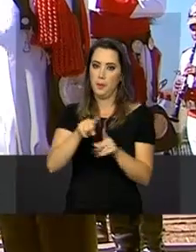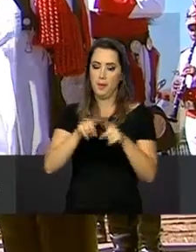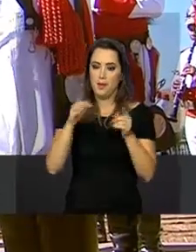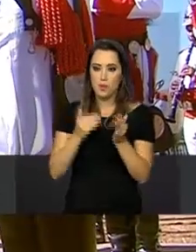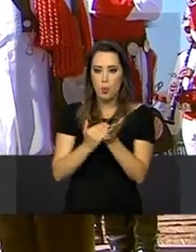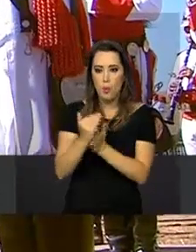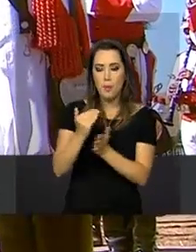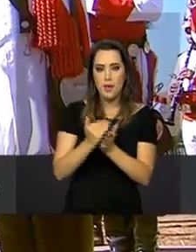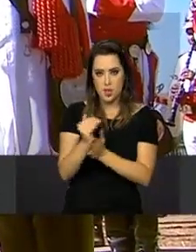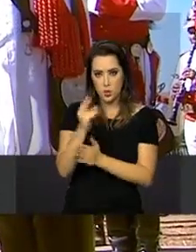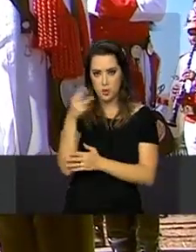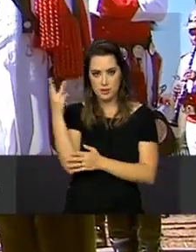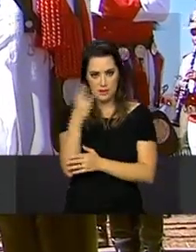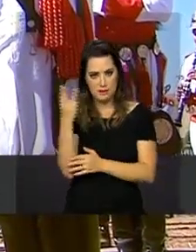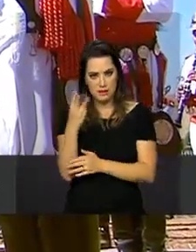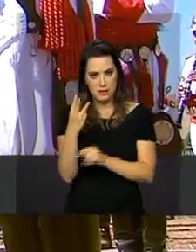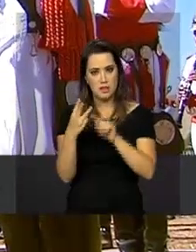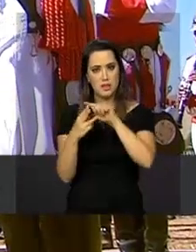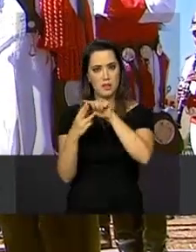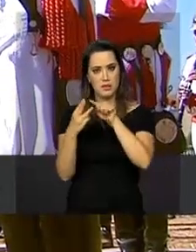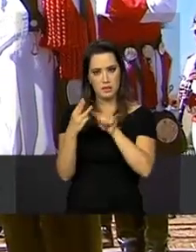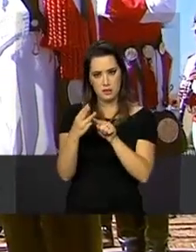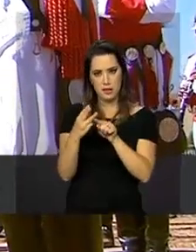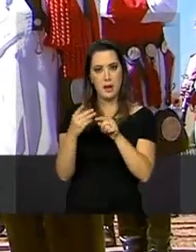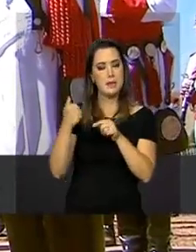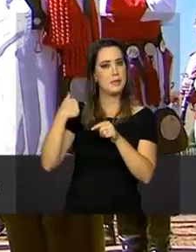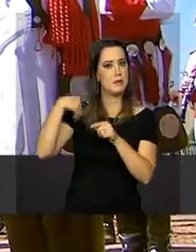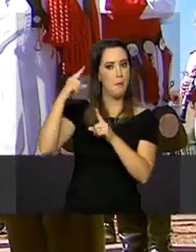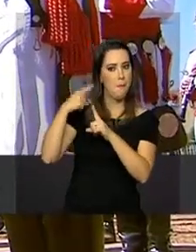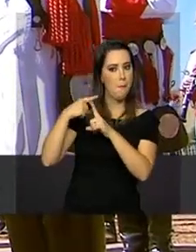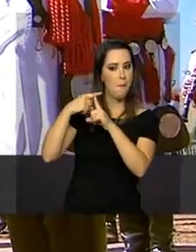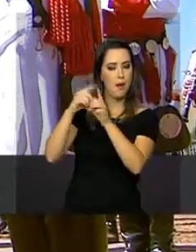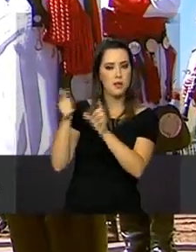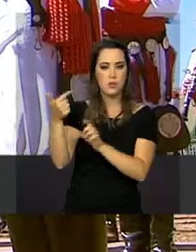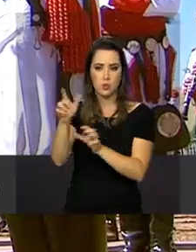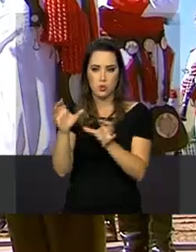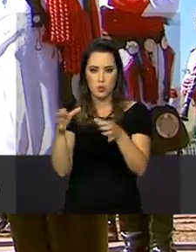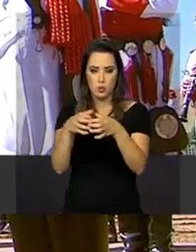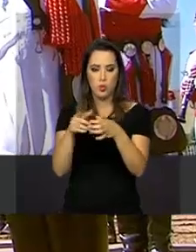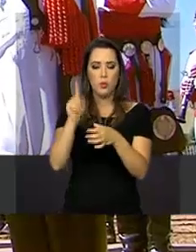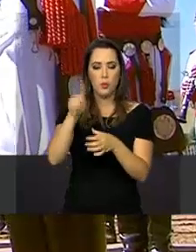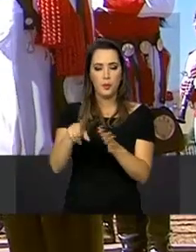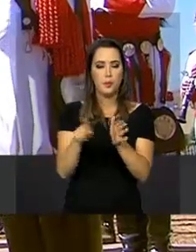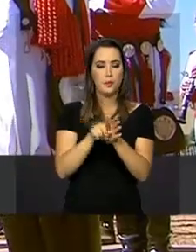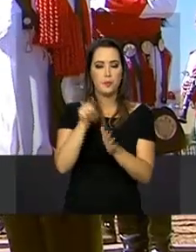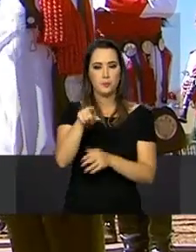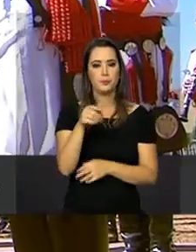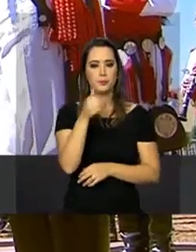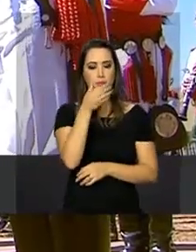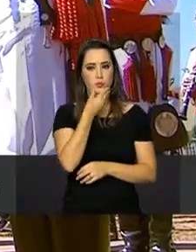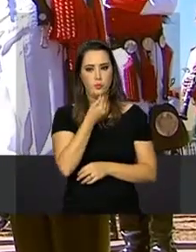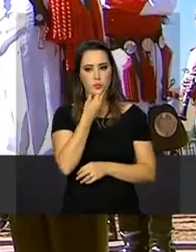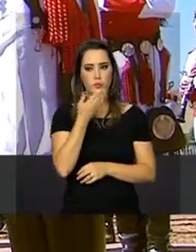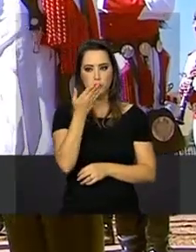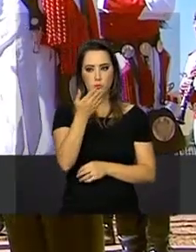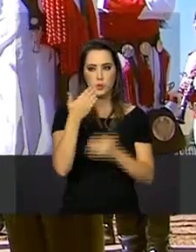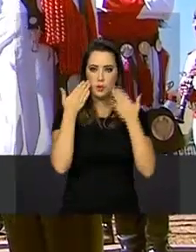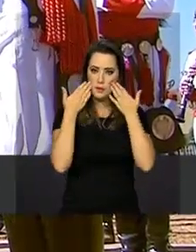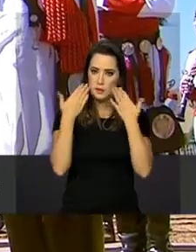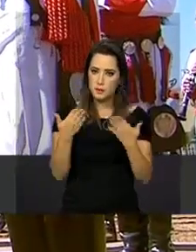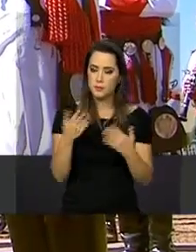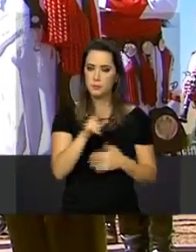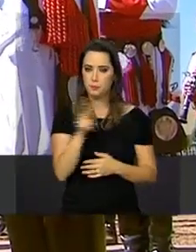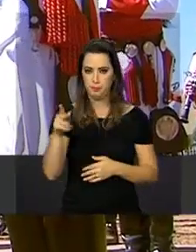militar das três forças e mais das forças auxiliares, né, que nós vamos verificar, é com o General Denison. As